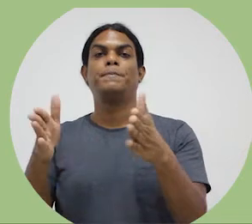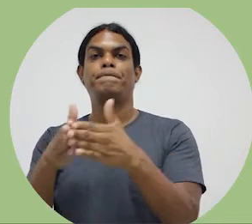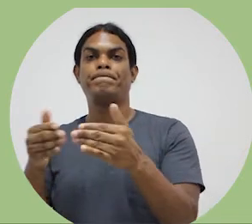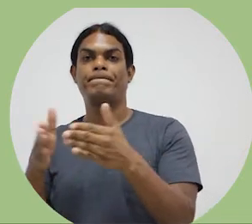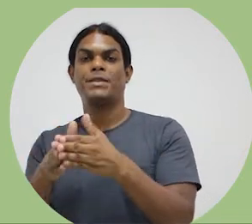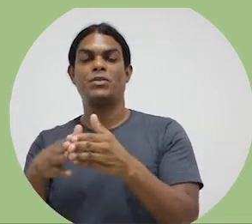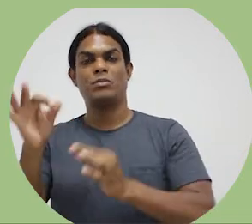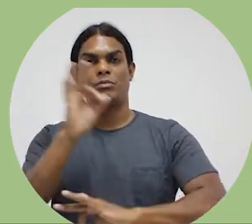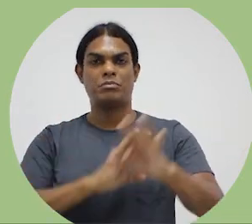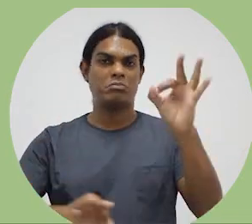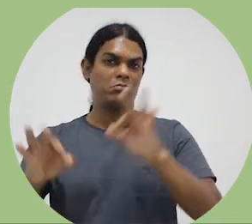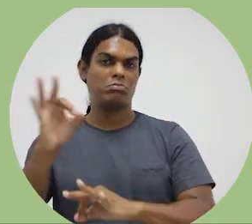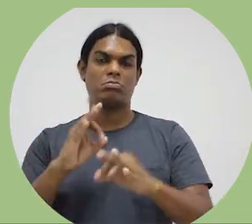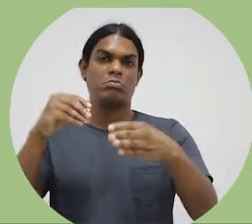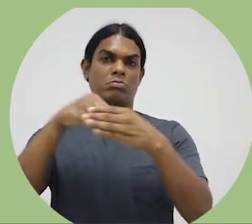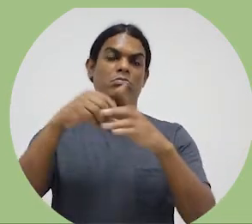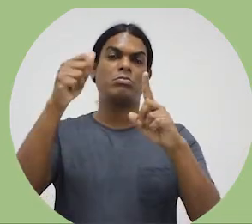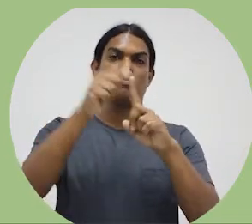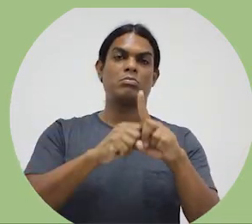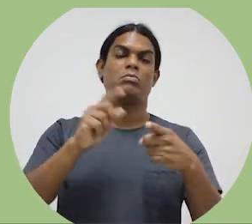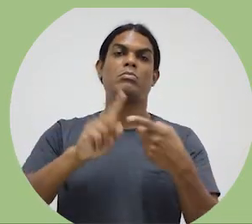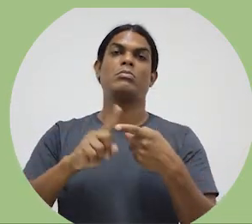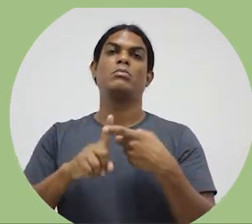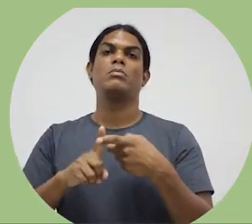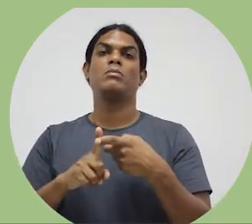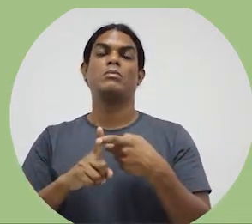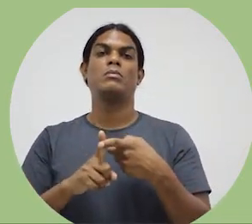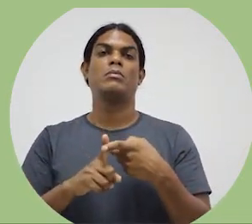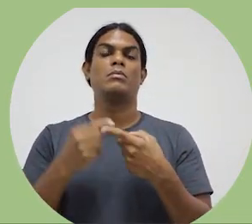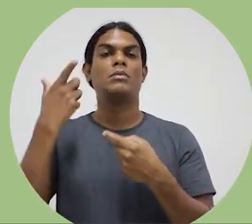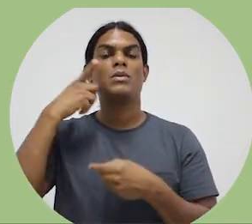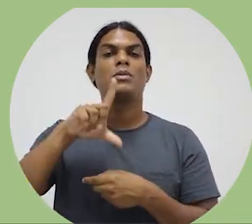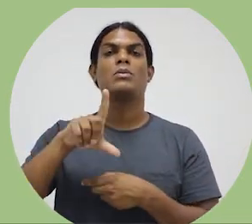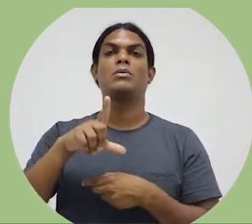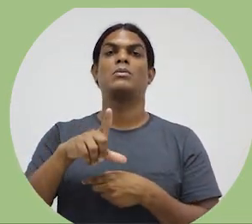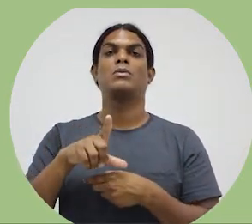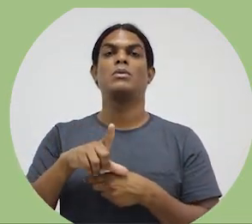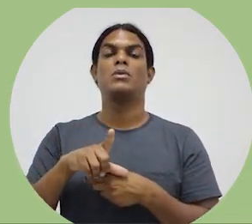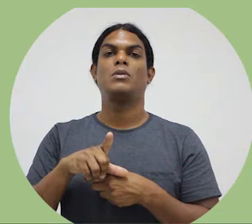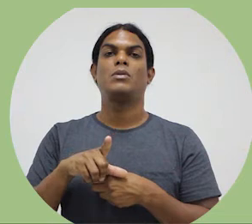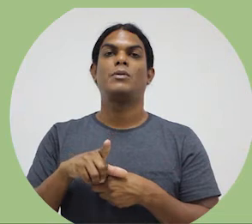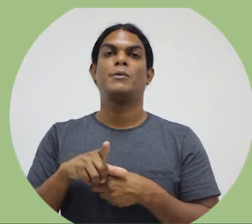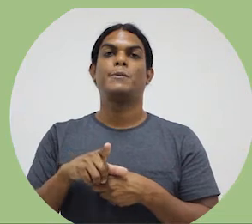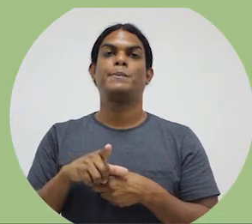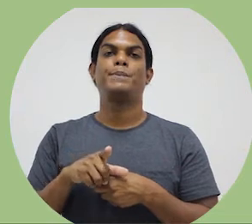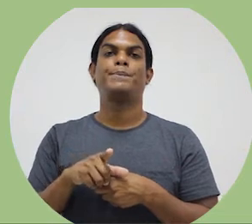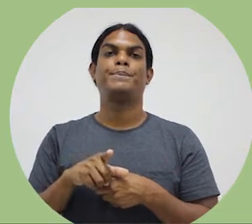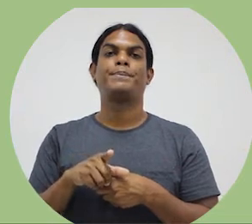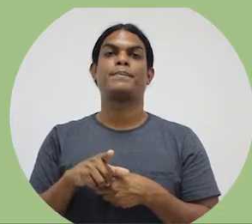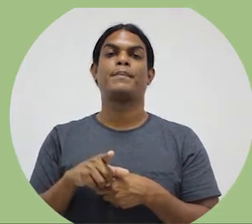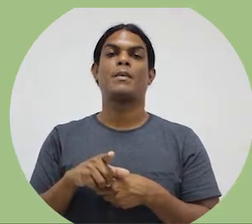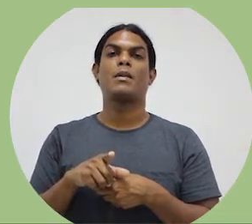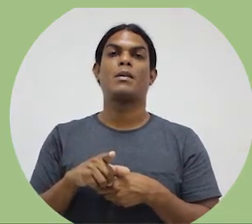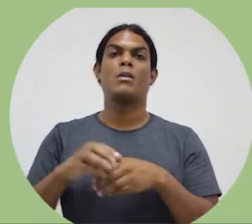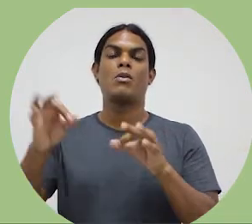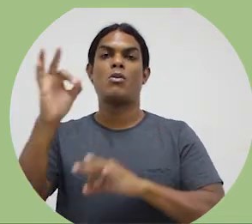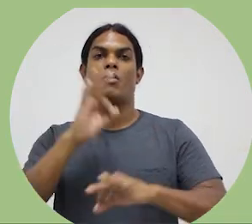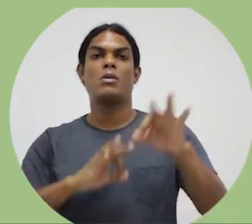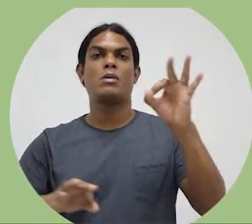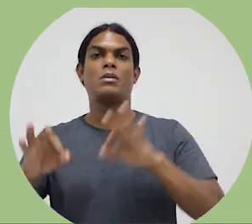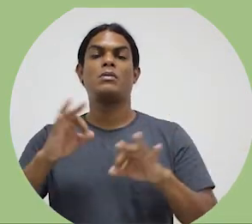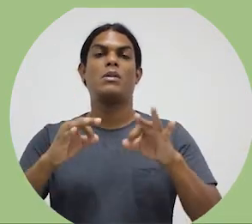regular durante o mês e dessa forma eles também conseguiram aproximar esse volume de entrada de pedidos à capacidade